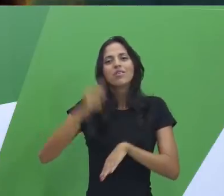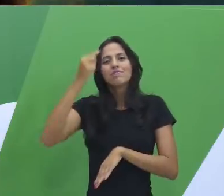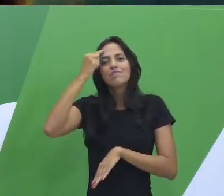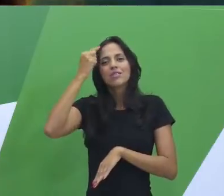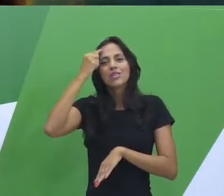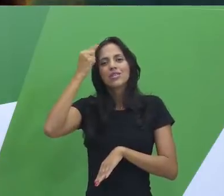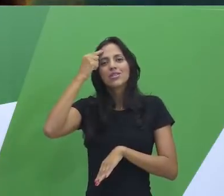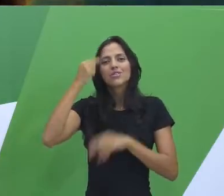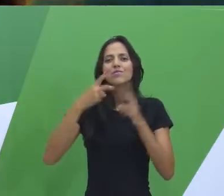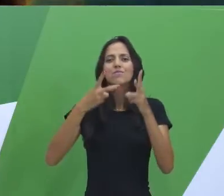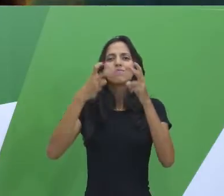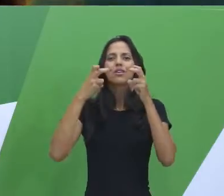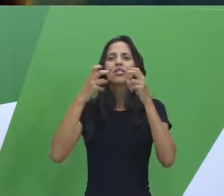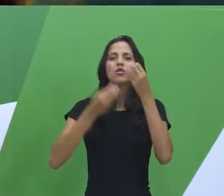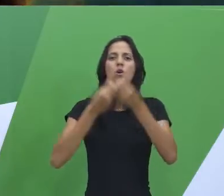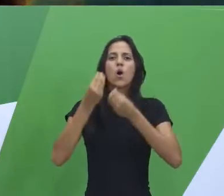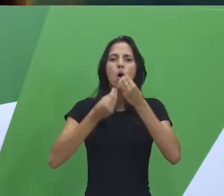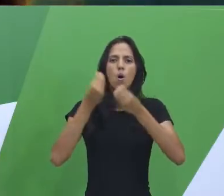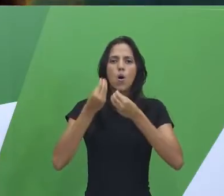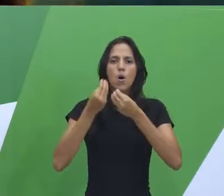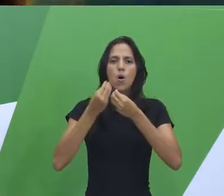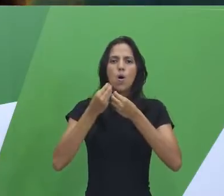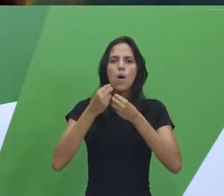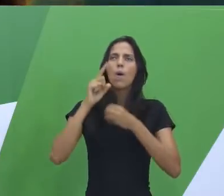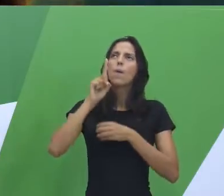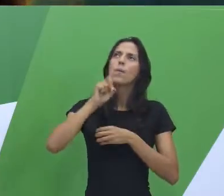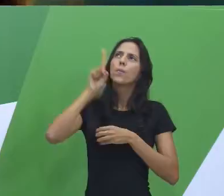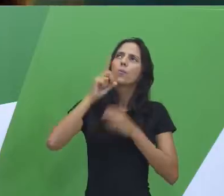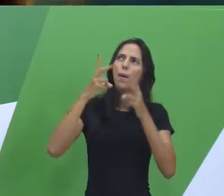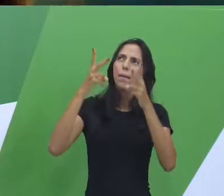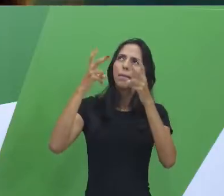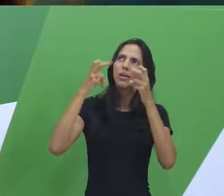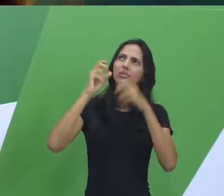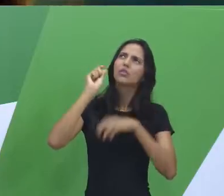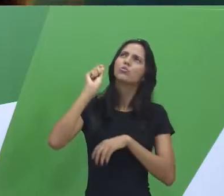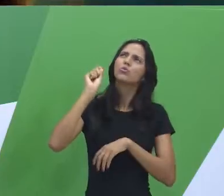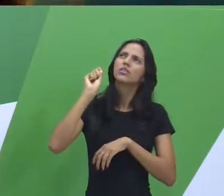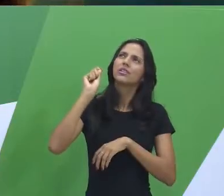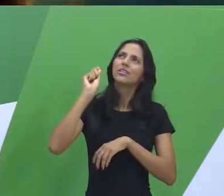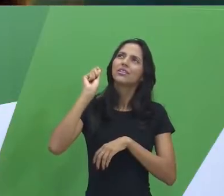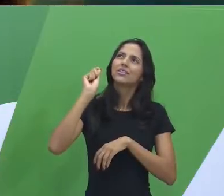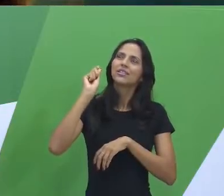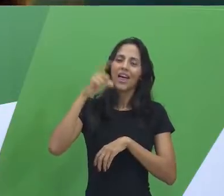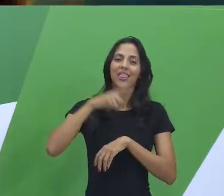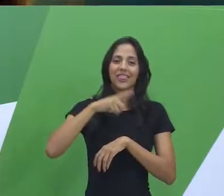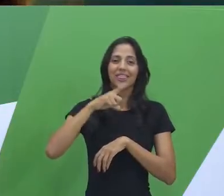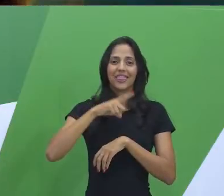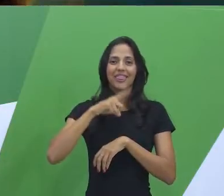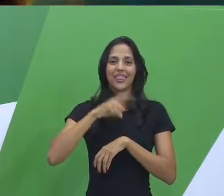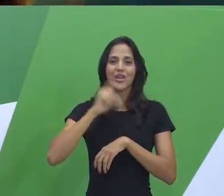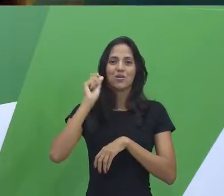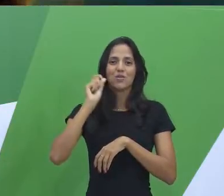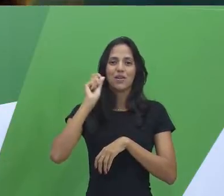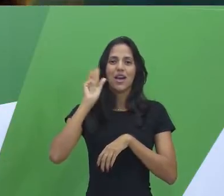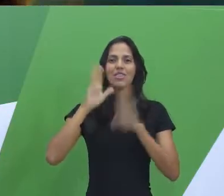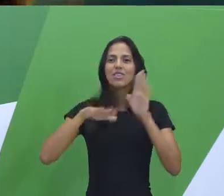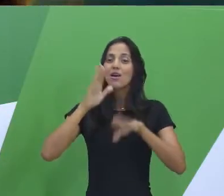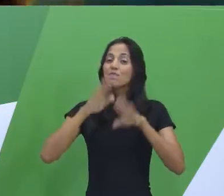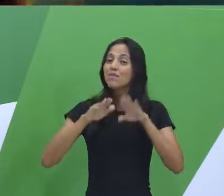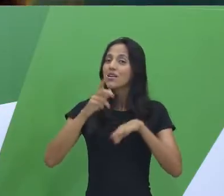consegue enxergar. Observe bem essa nuvem que está aí. Essa nuvem ela está retratando, dependendo do teu